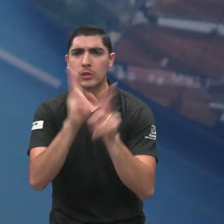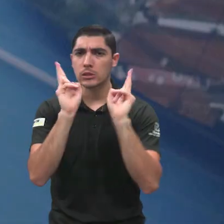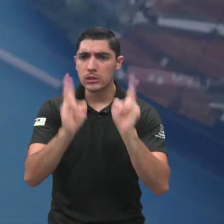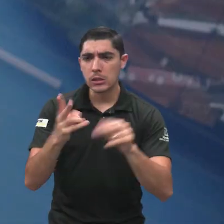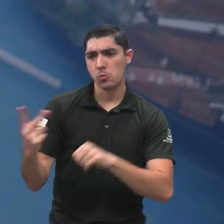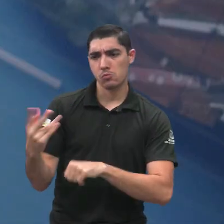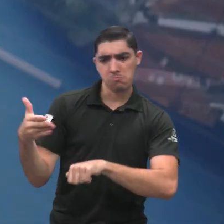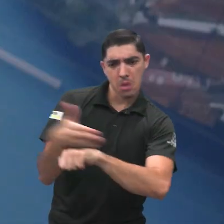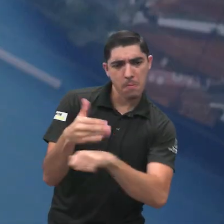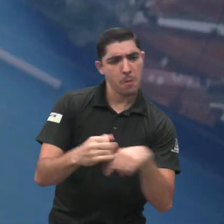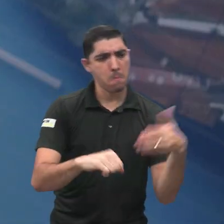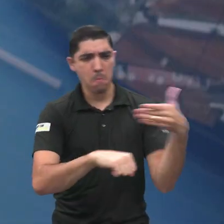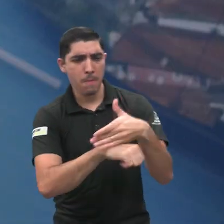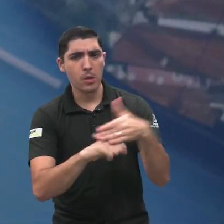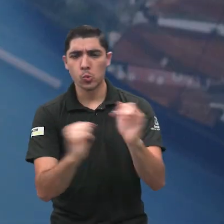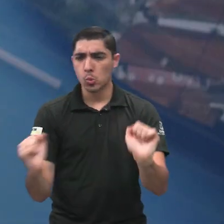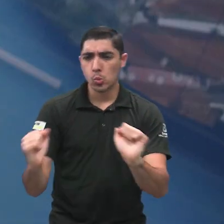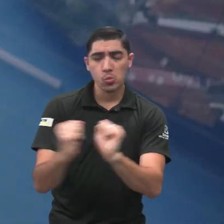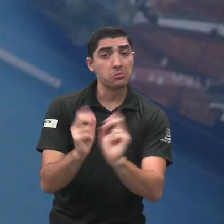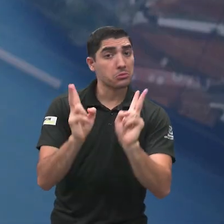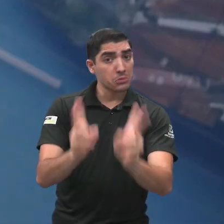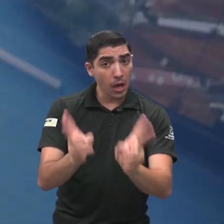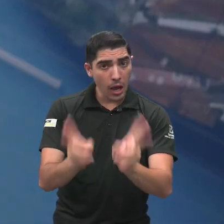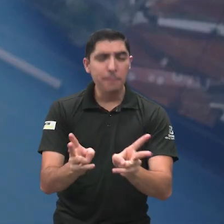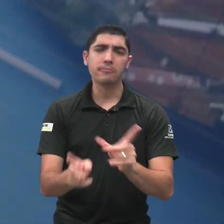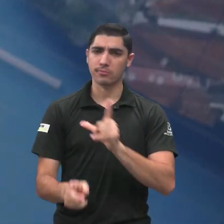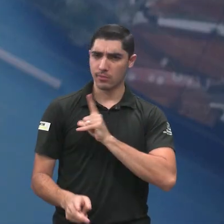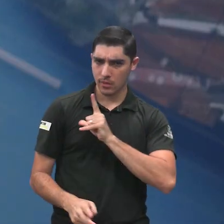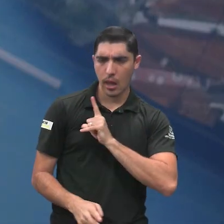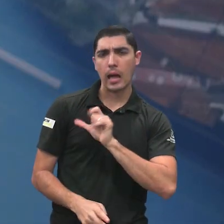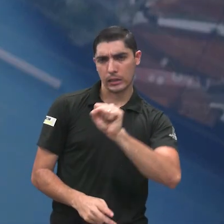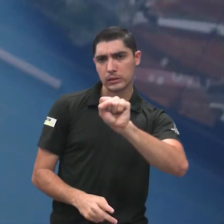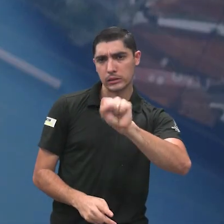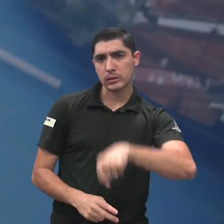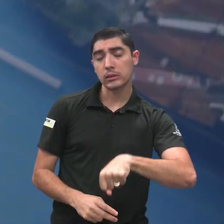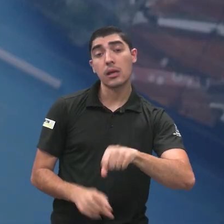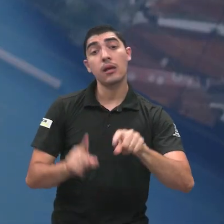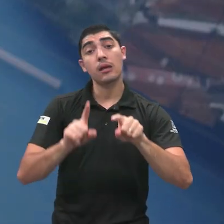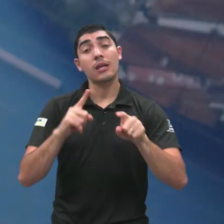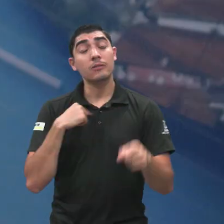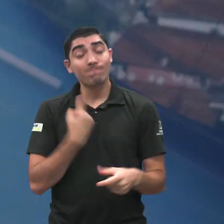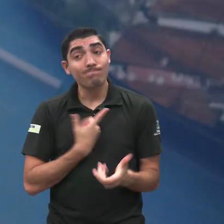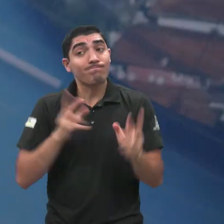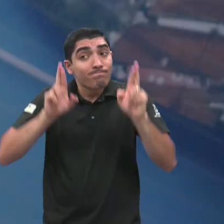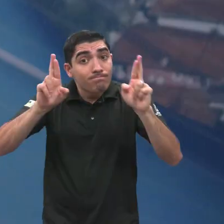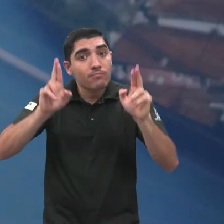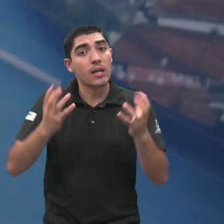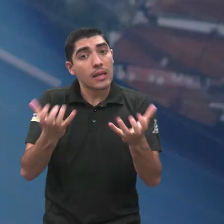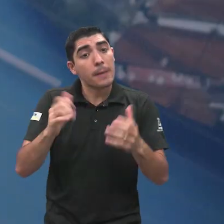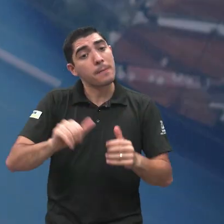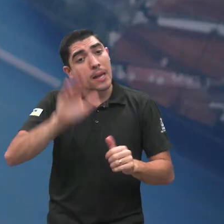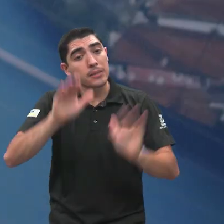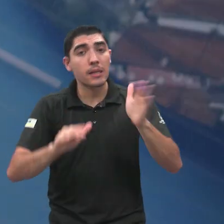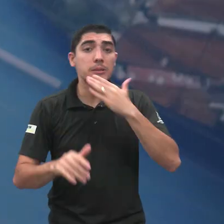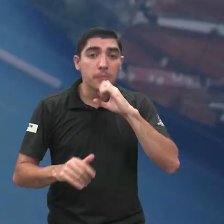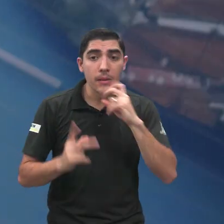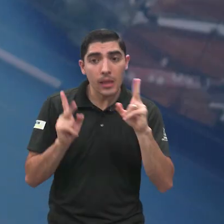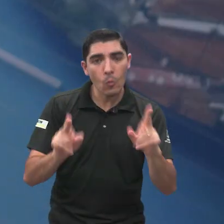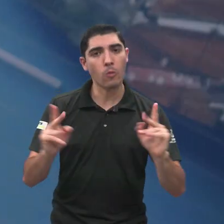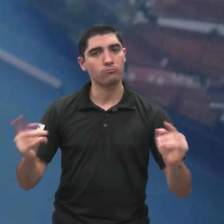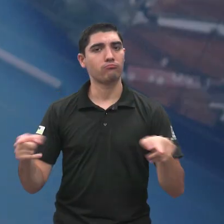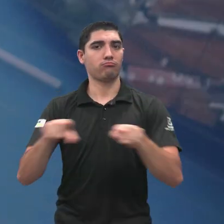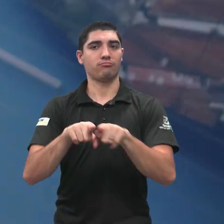que é participativo na vida do filho. Com certeza nós temos, mas só que nós queremos mais pais ativos como